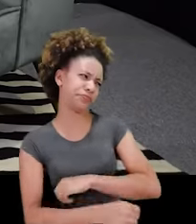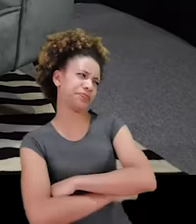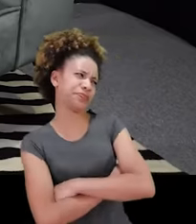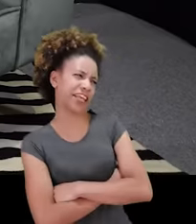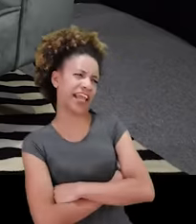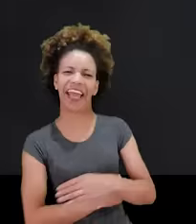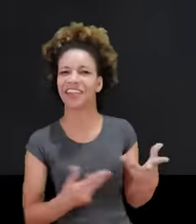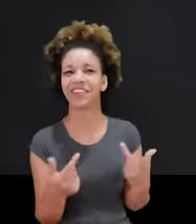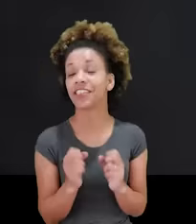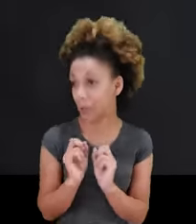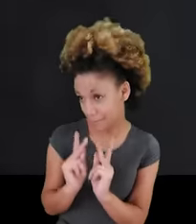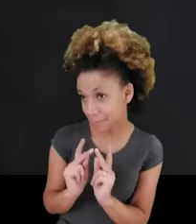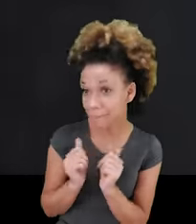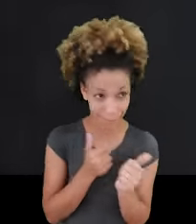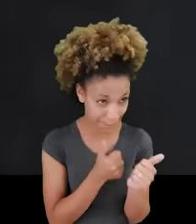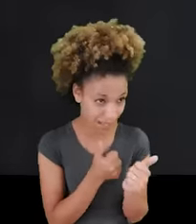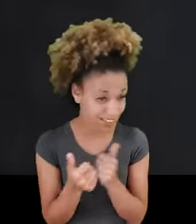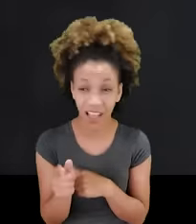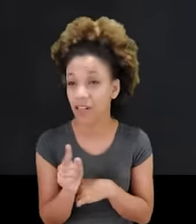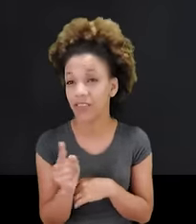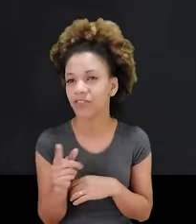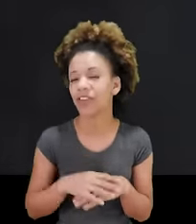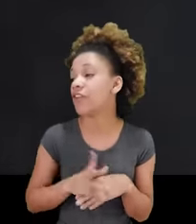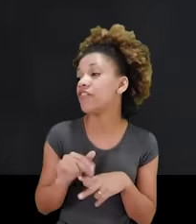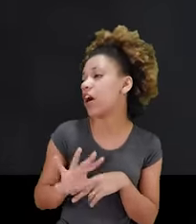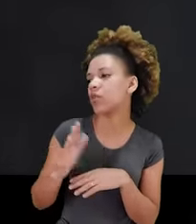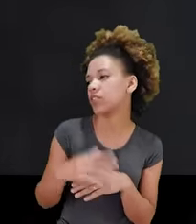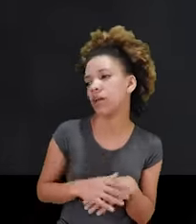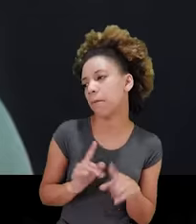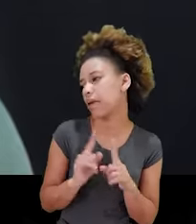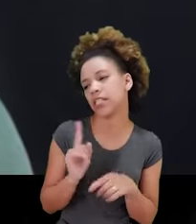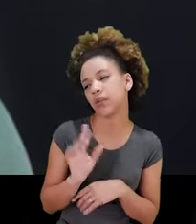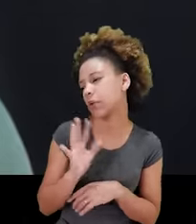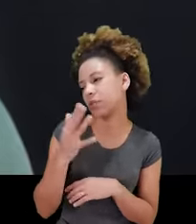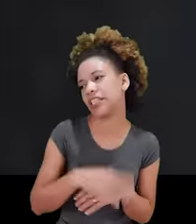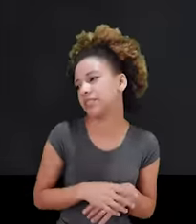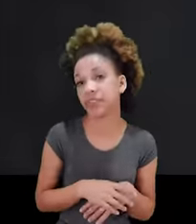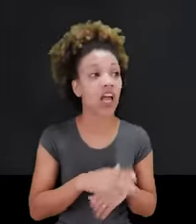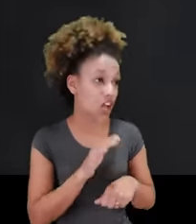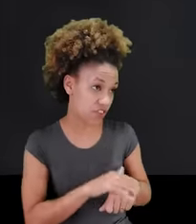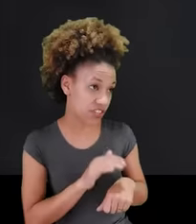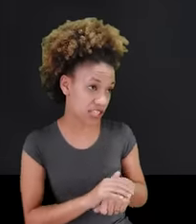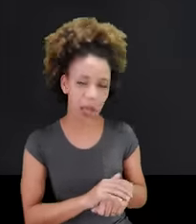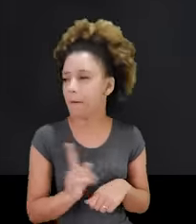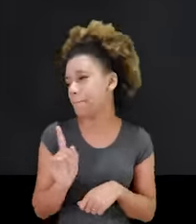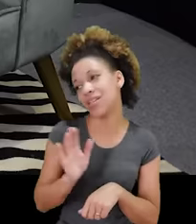Ah, que maravilha. Está tudo bem, está tudo bem, não, isso vai acontecer, depois não acontece. Eu vou fazer, depois não